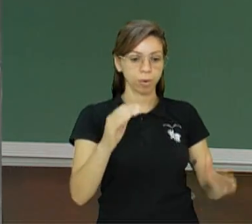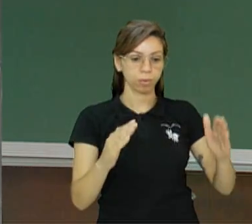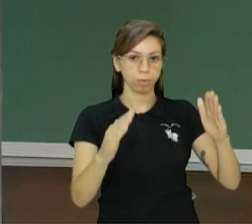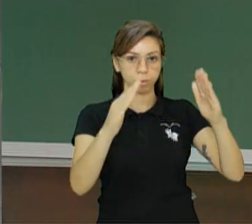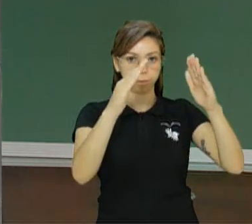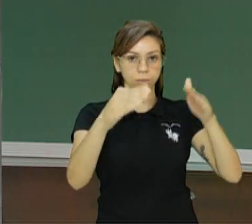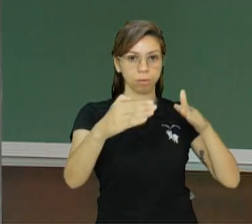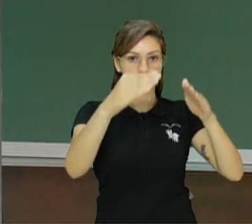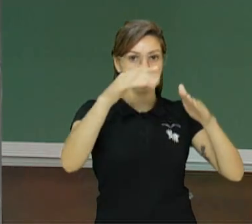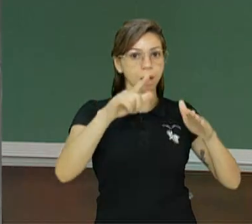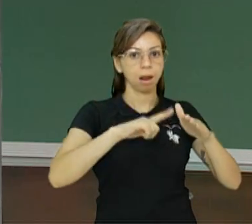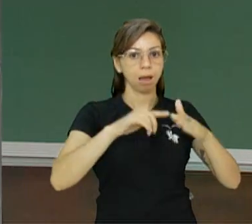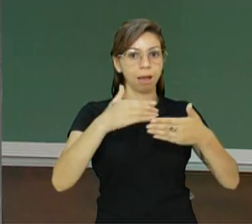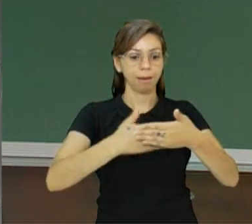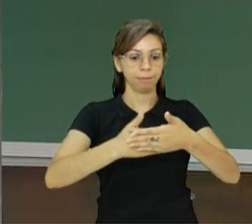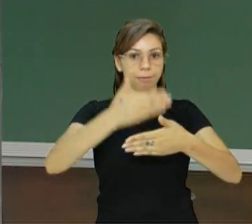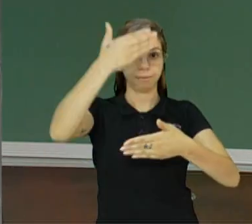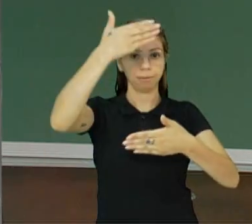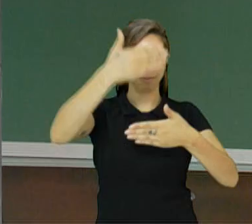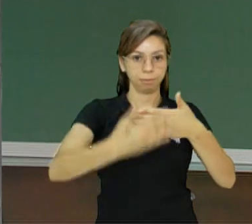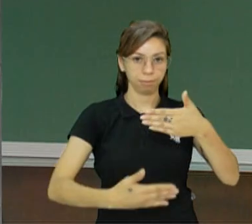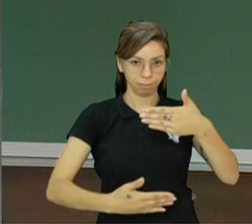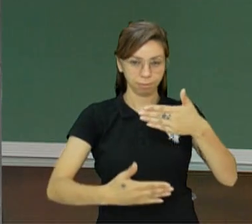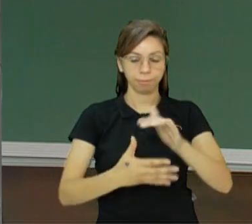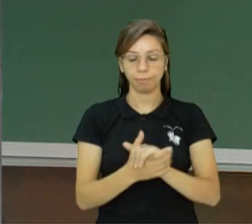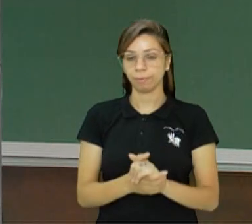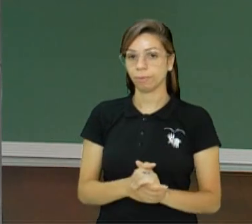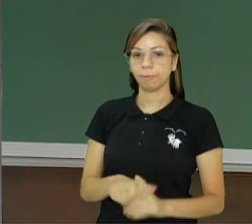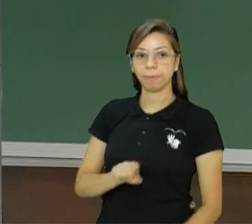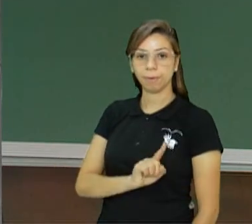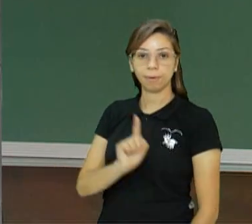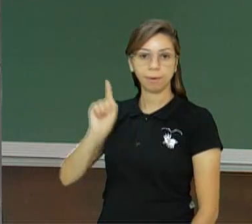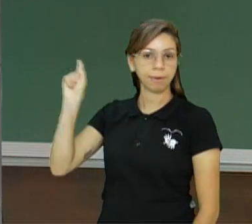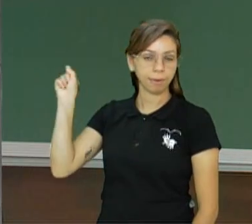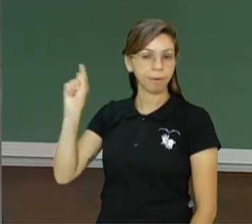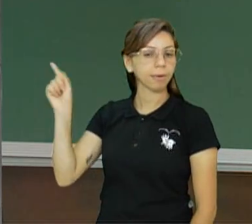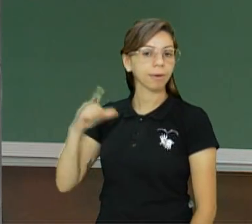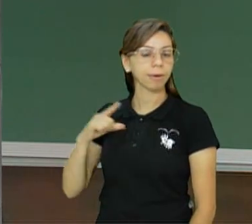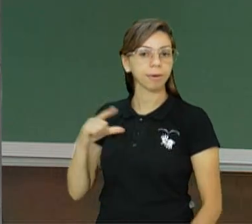figura plana, tá? Aqui nós temos uma figura